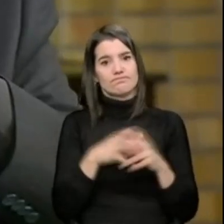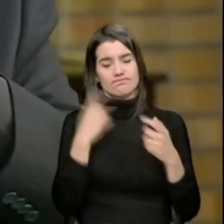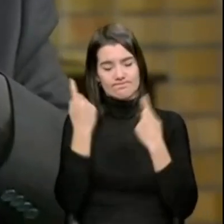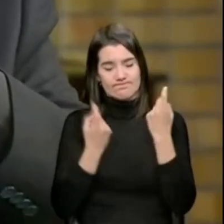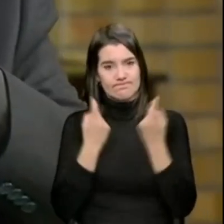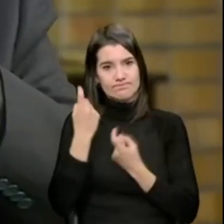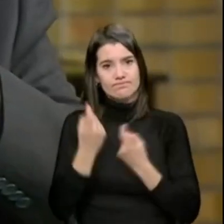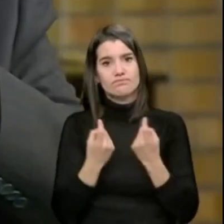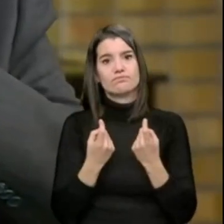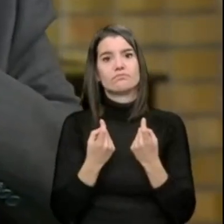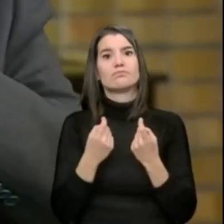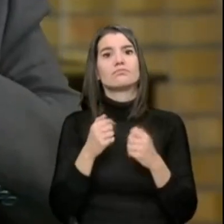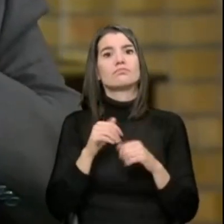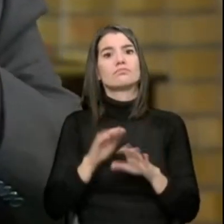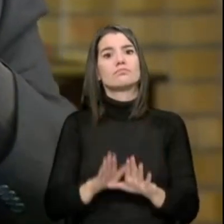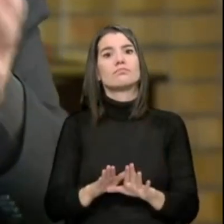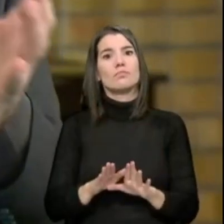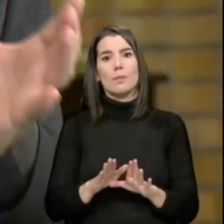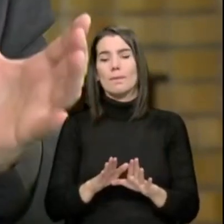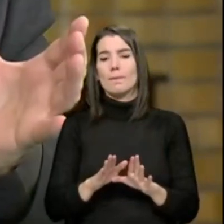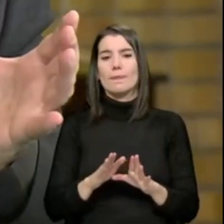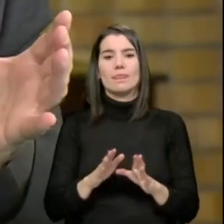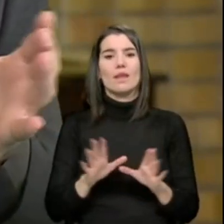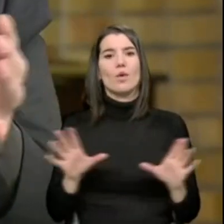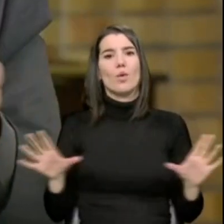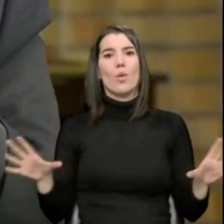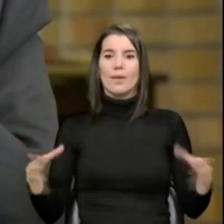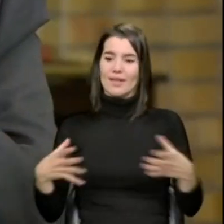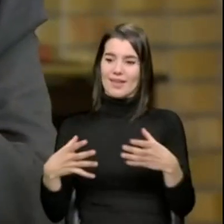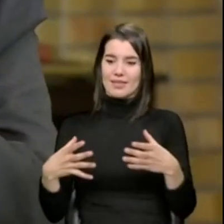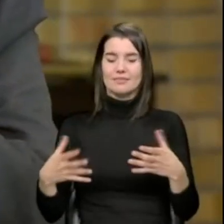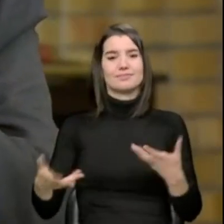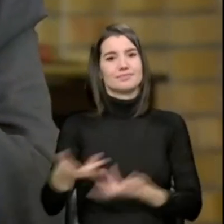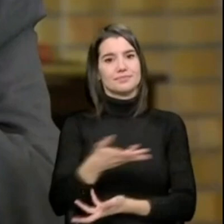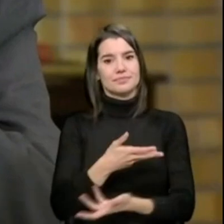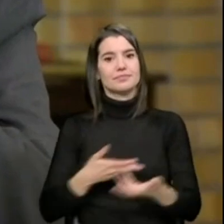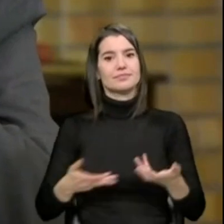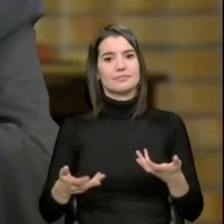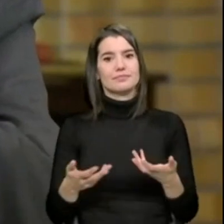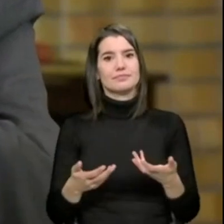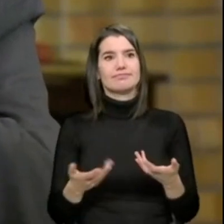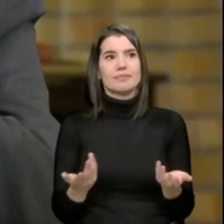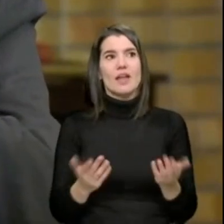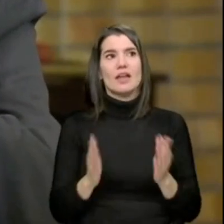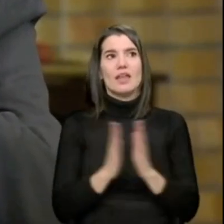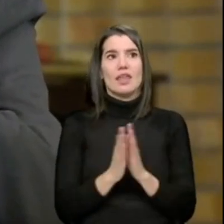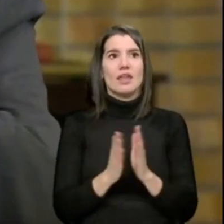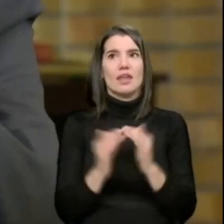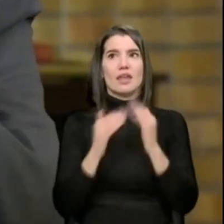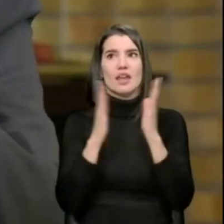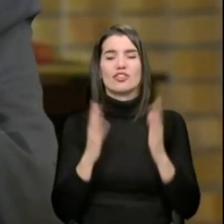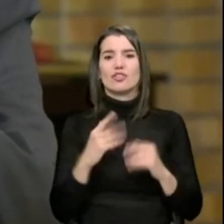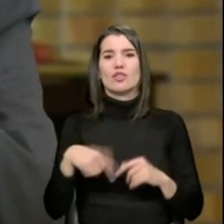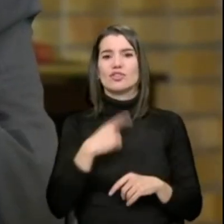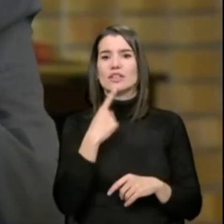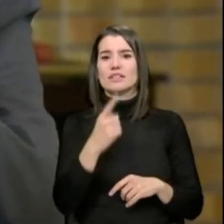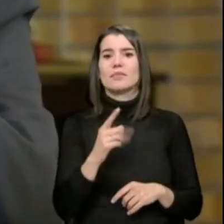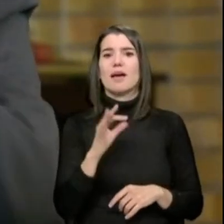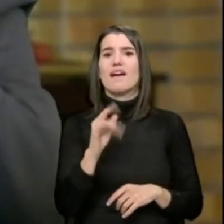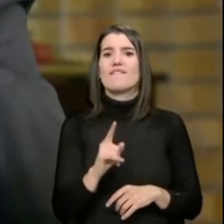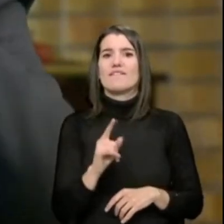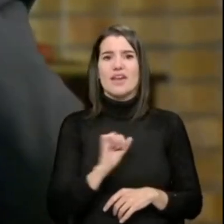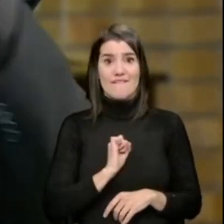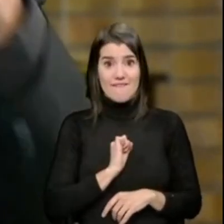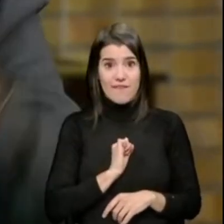reflexão, mas depois é muito experiência comunitária. Nós não temos Aliás, na Igreja nós não dizemos a minha fé, dizemos